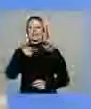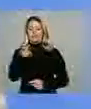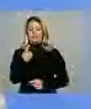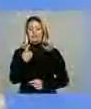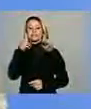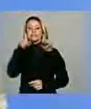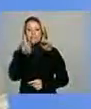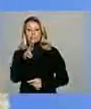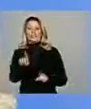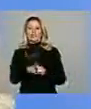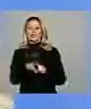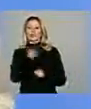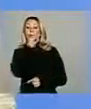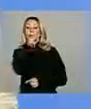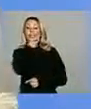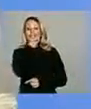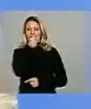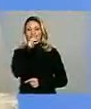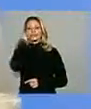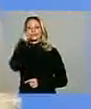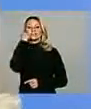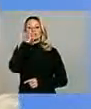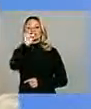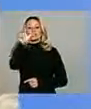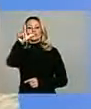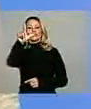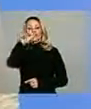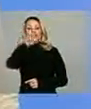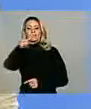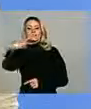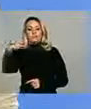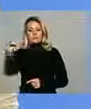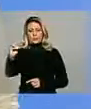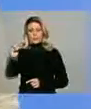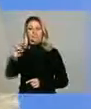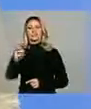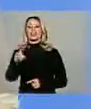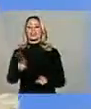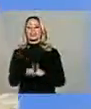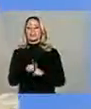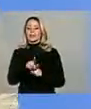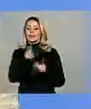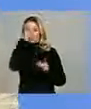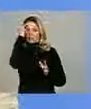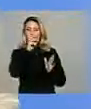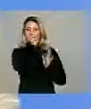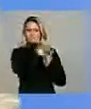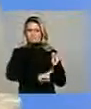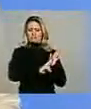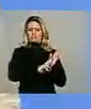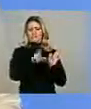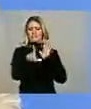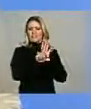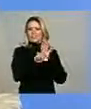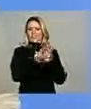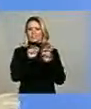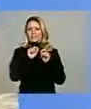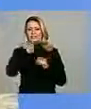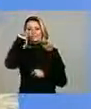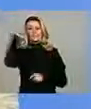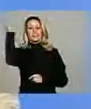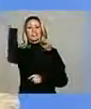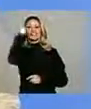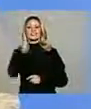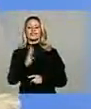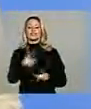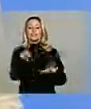Dentro de instantes, você acompanha uma entrevista com o senador Flávio Arnes, autor da lei que instituiu o Dia Nacional